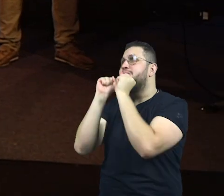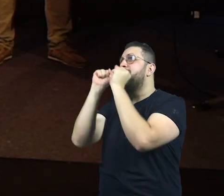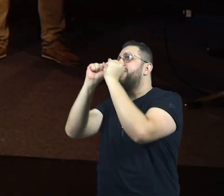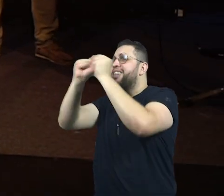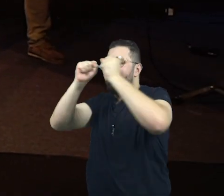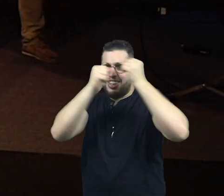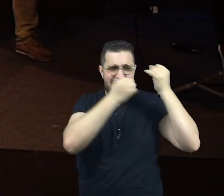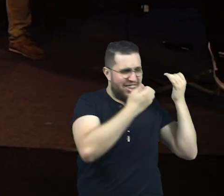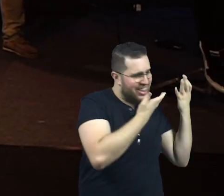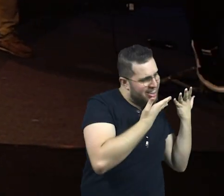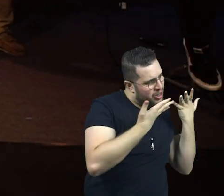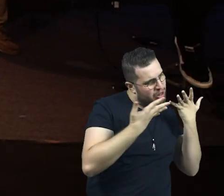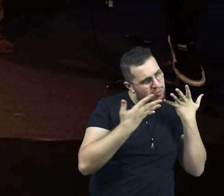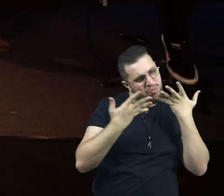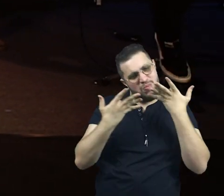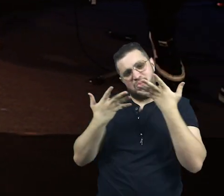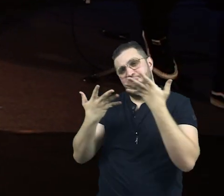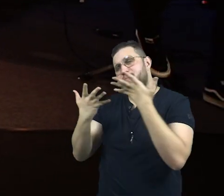Teu é o